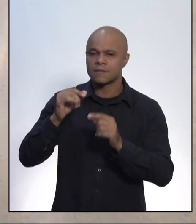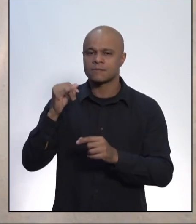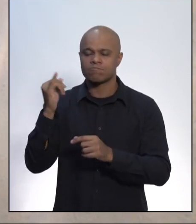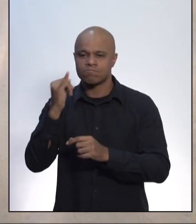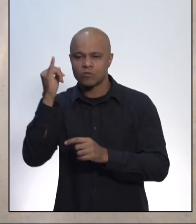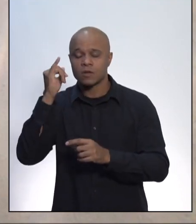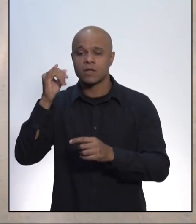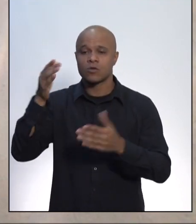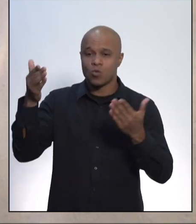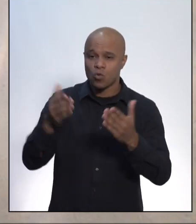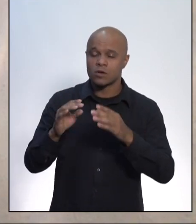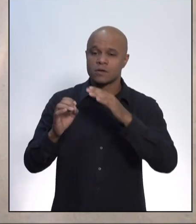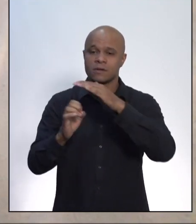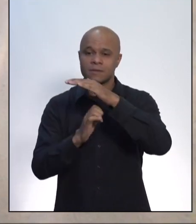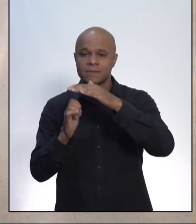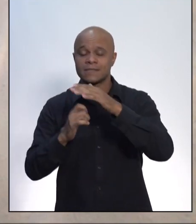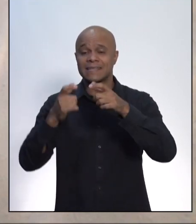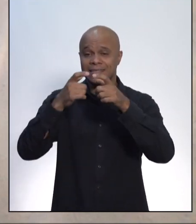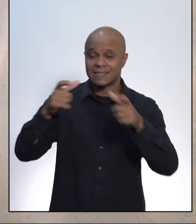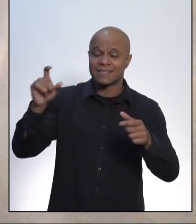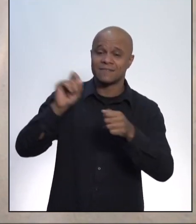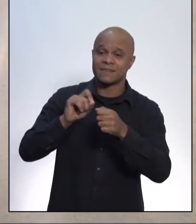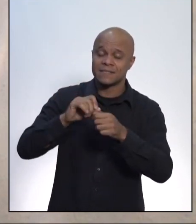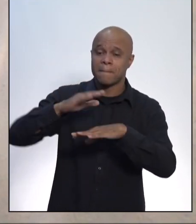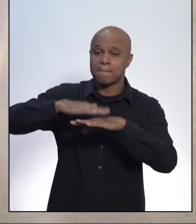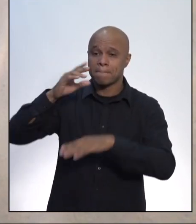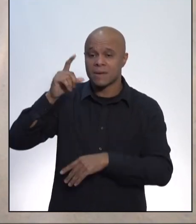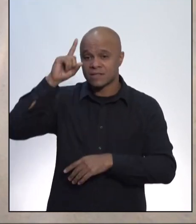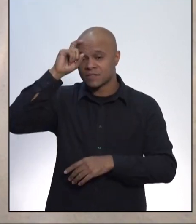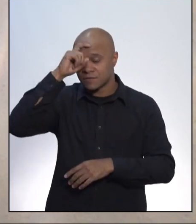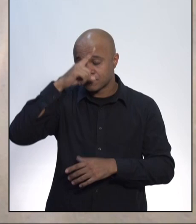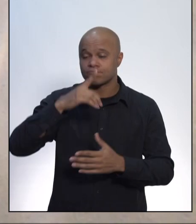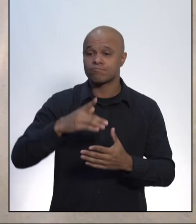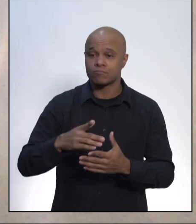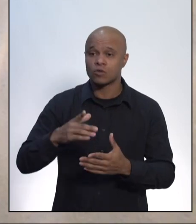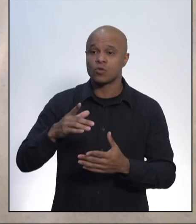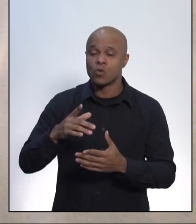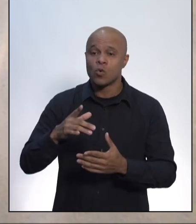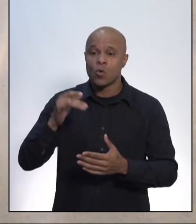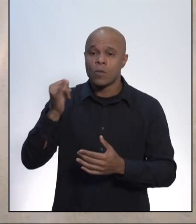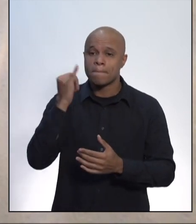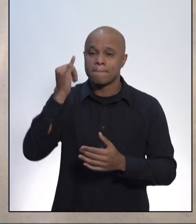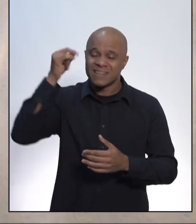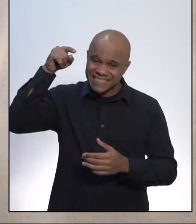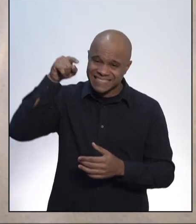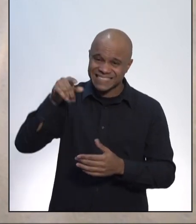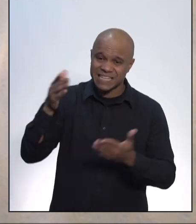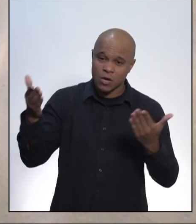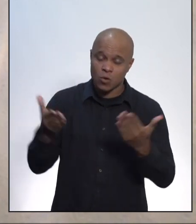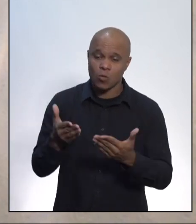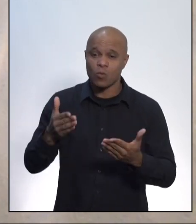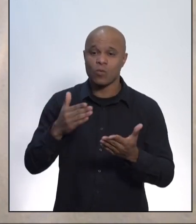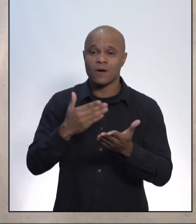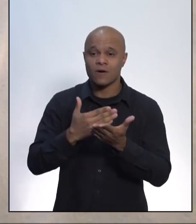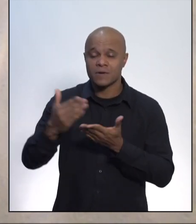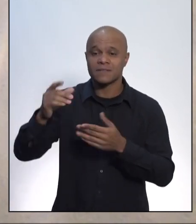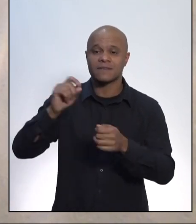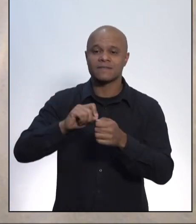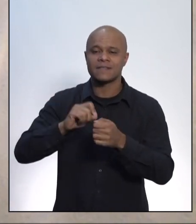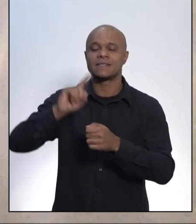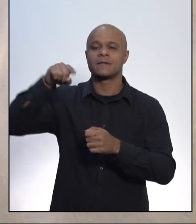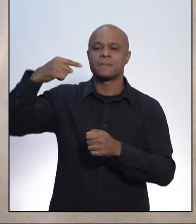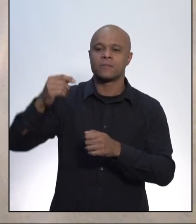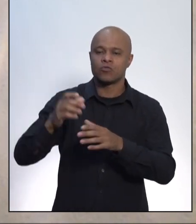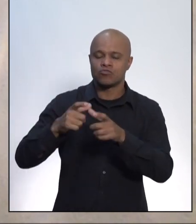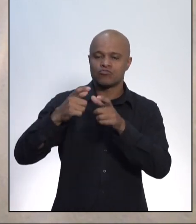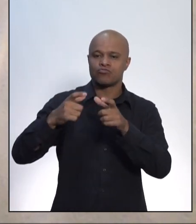grande empresa, é muito mais complicado, muito mais difícil. Até porque o ideal é você começar, né, de pequeno e ir